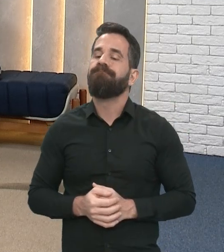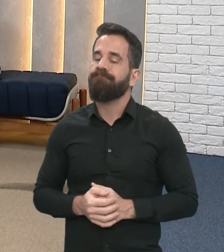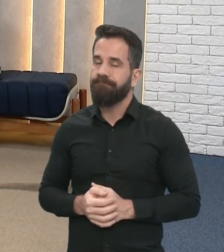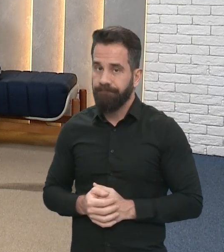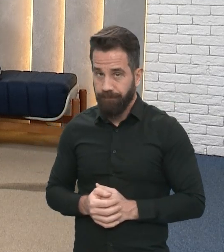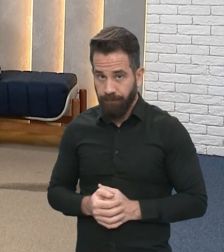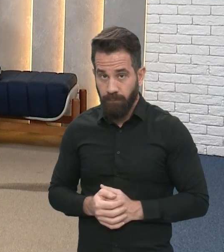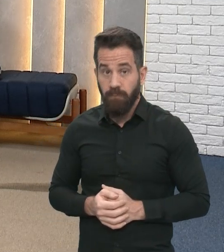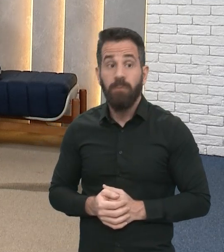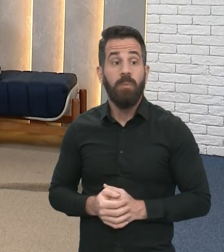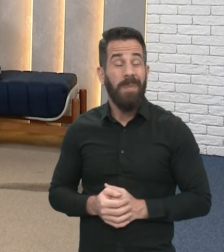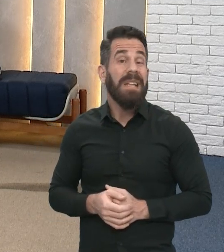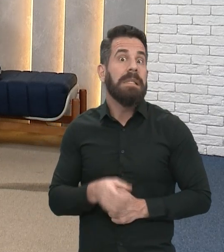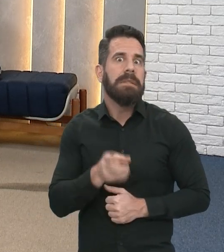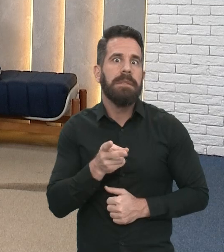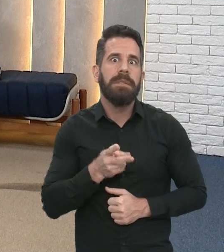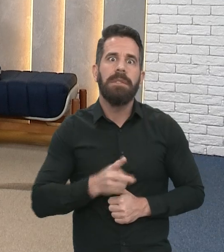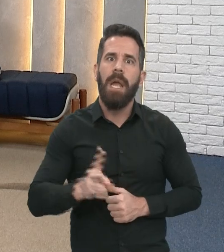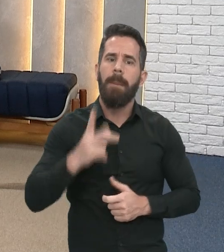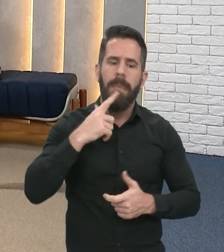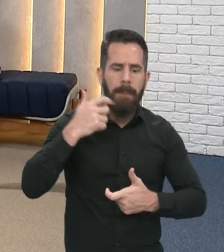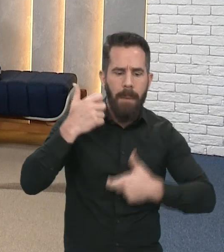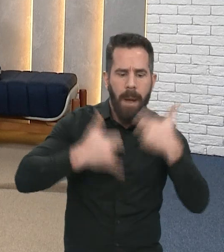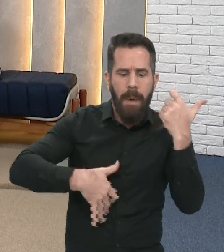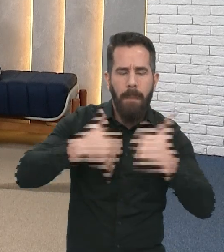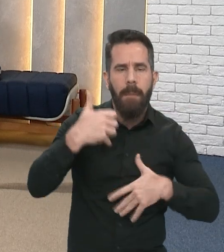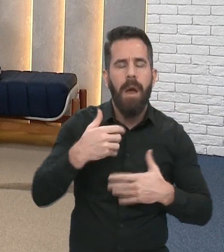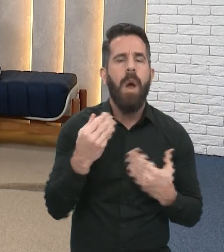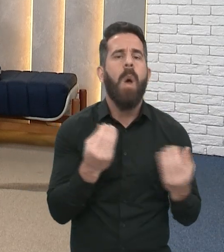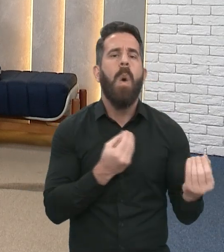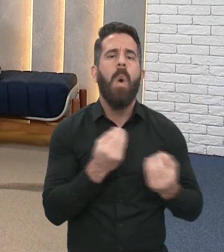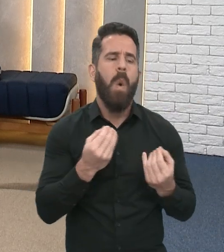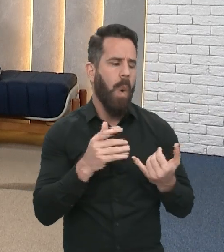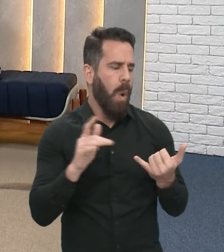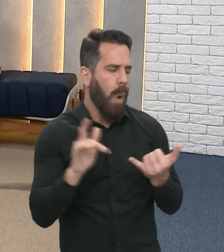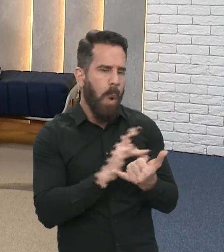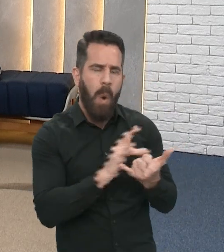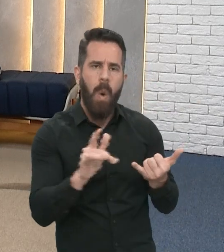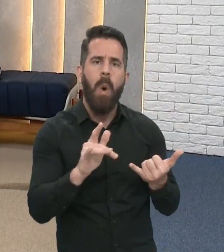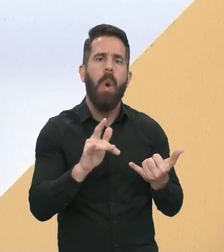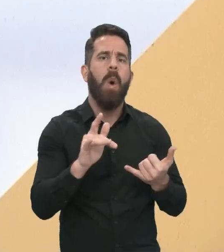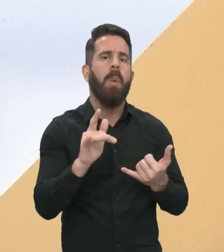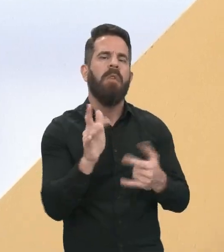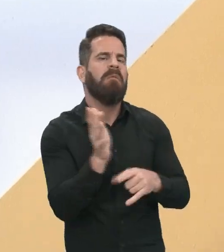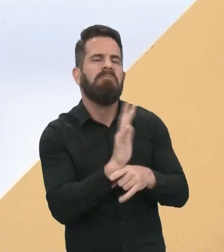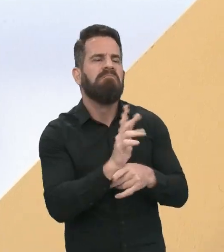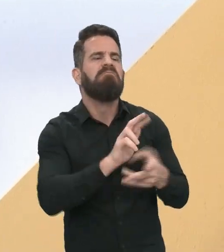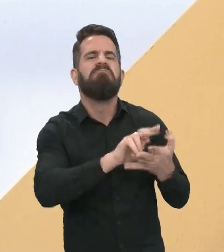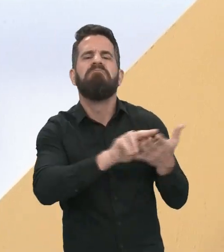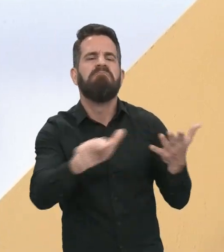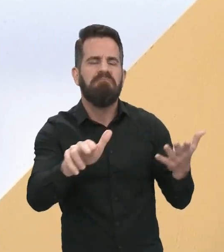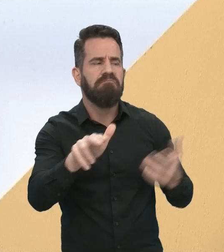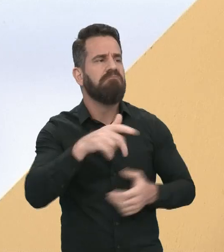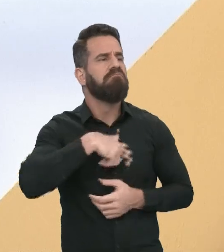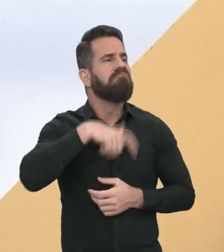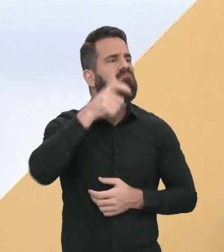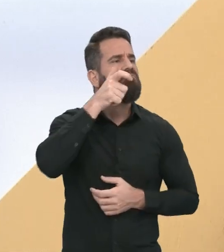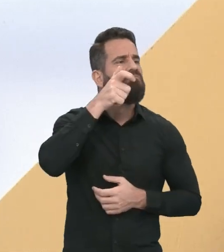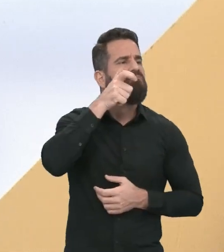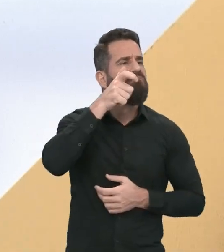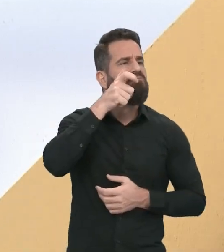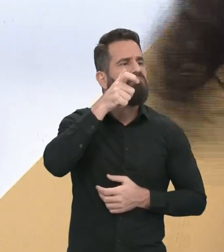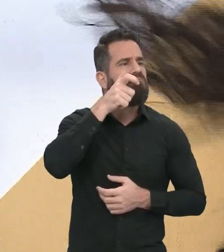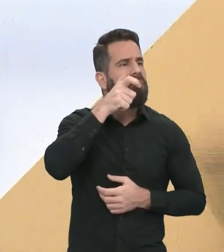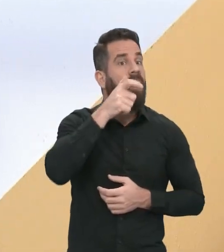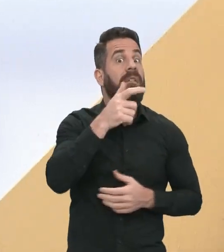são as recomendações para o bom uso. E uma delas é que o pai assista o conteúdo antes, que ele, antes de entregar a tela, ele joga o aplicativo,